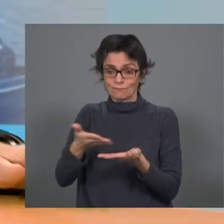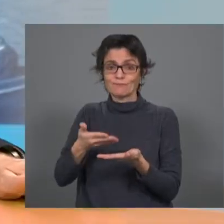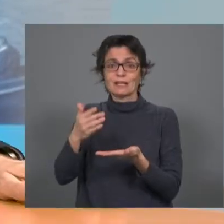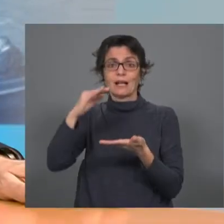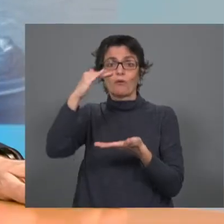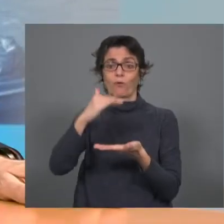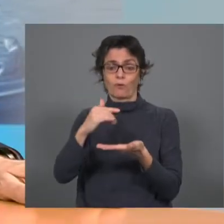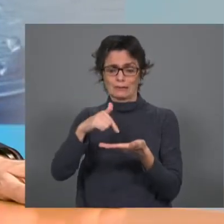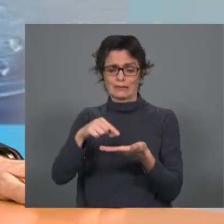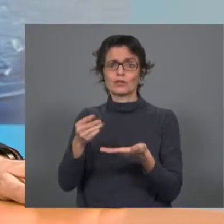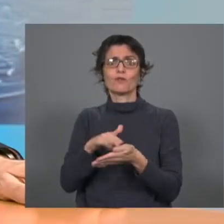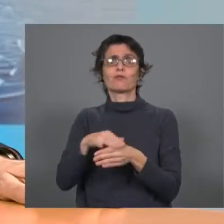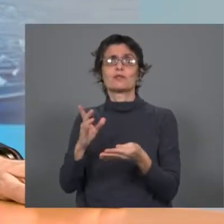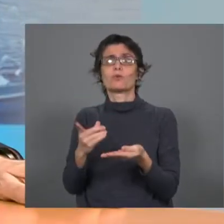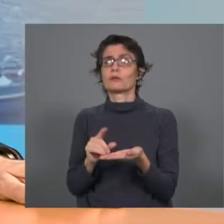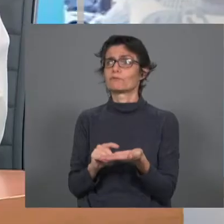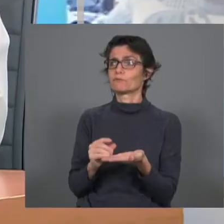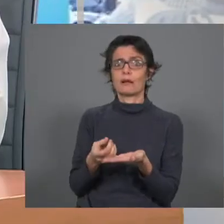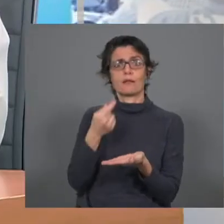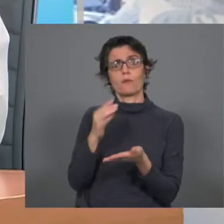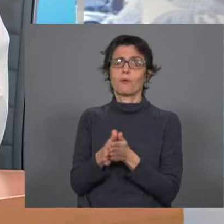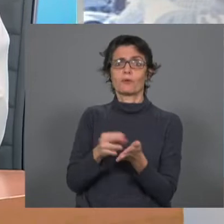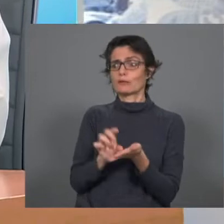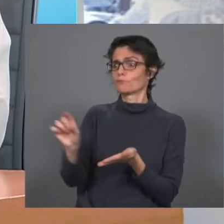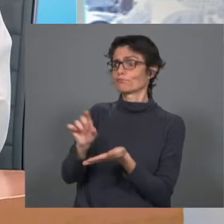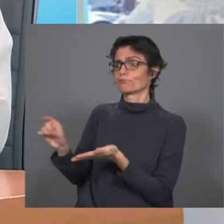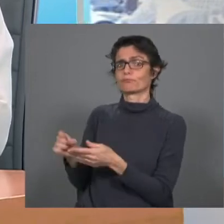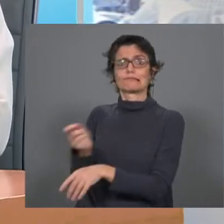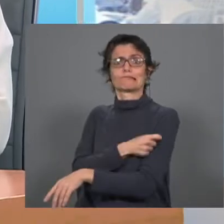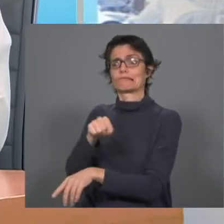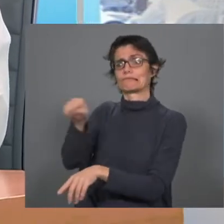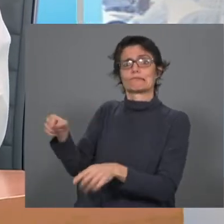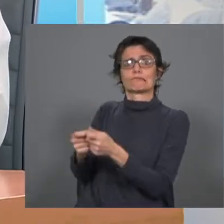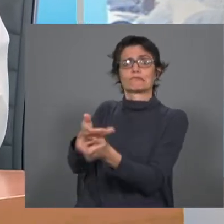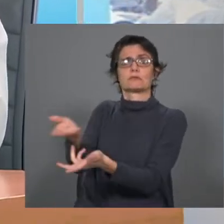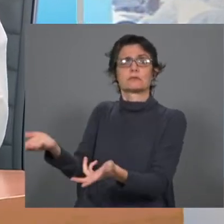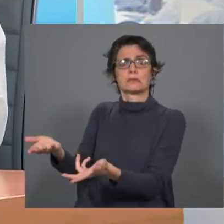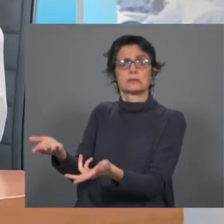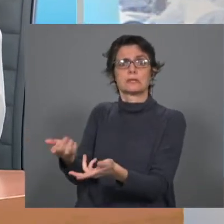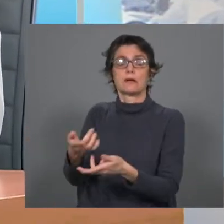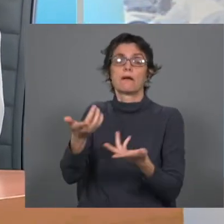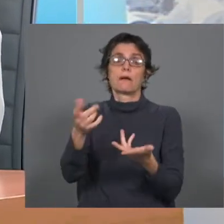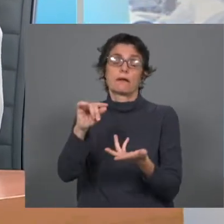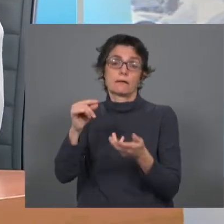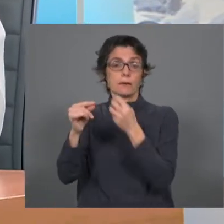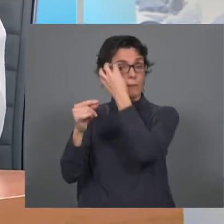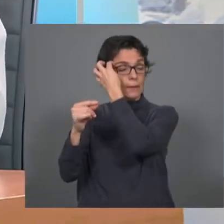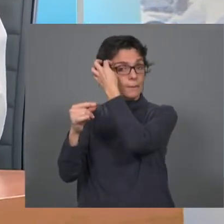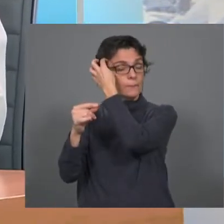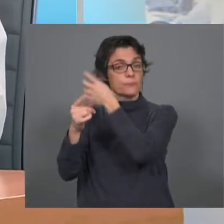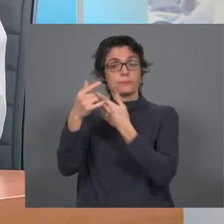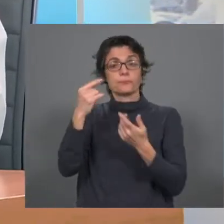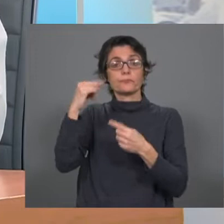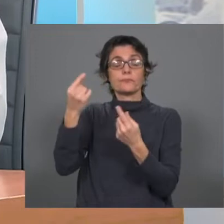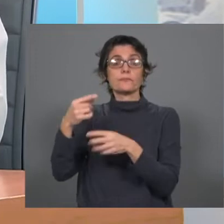mais próximo e que geralmente também partilhava as sobras da pastelaria com o INEM, e no